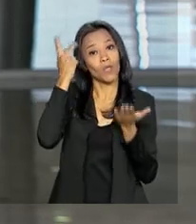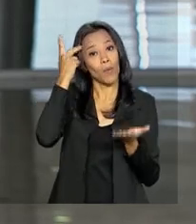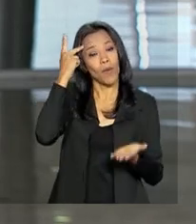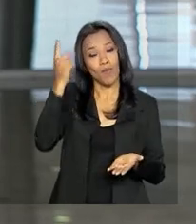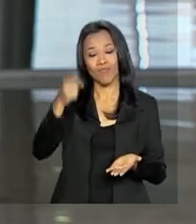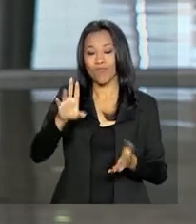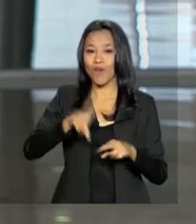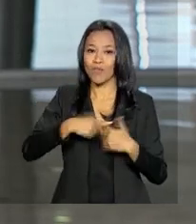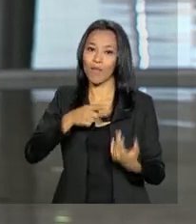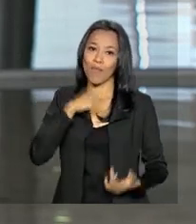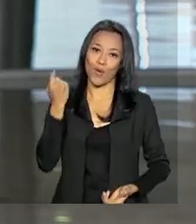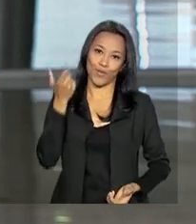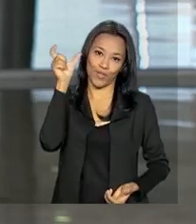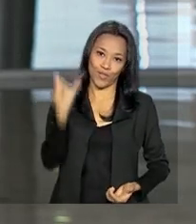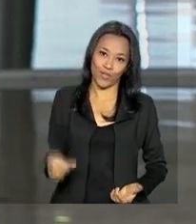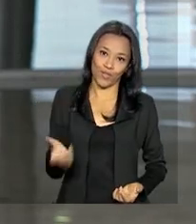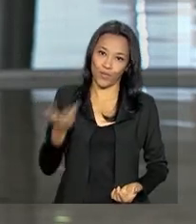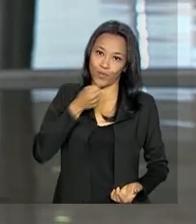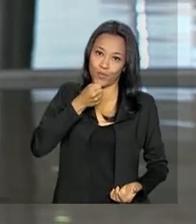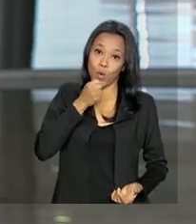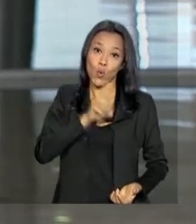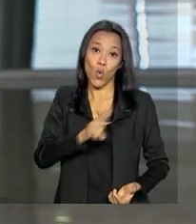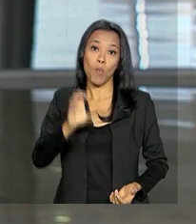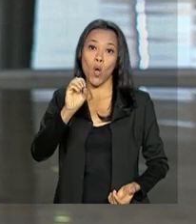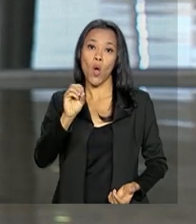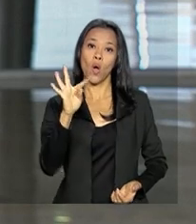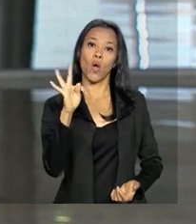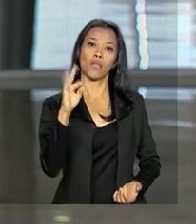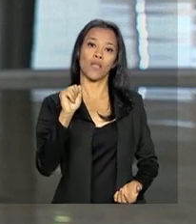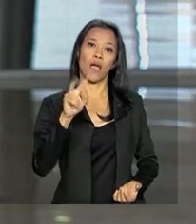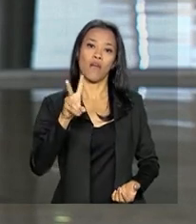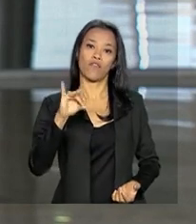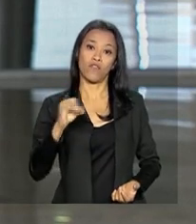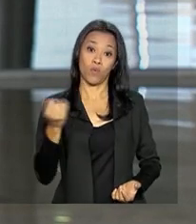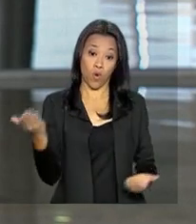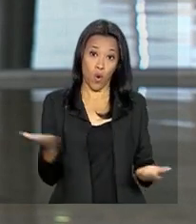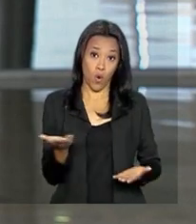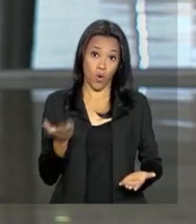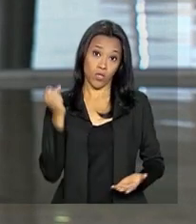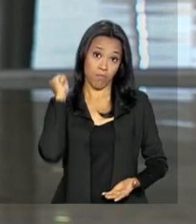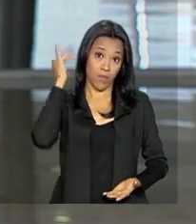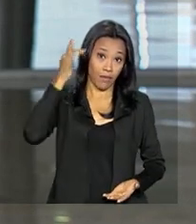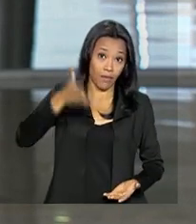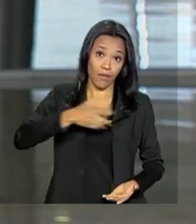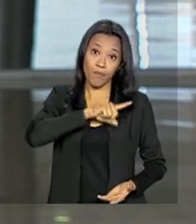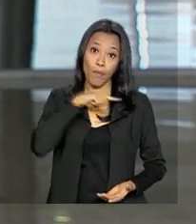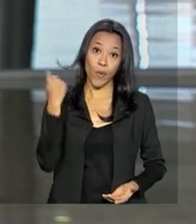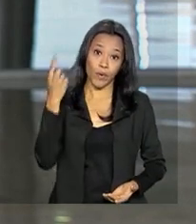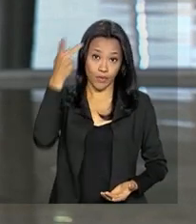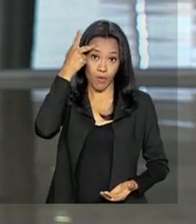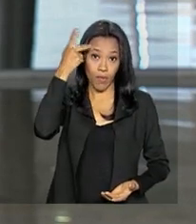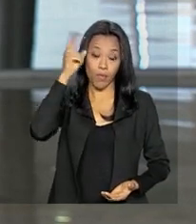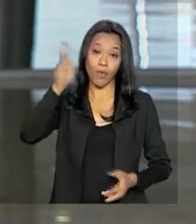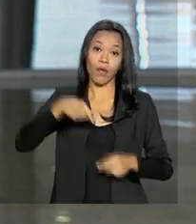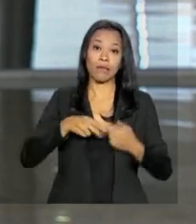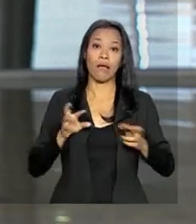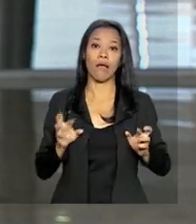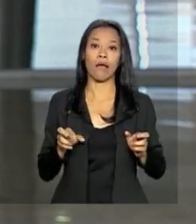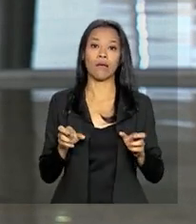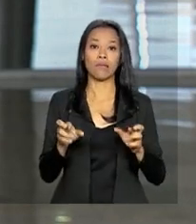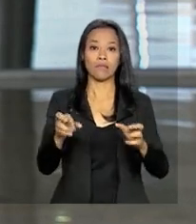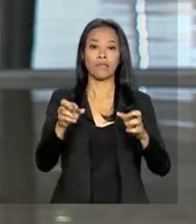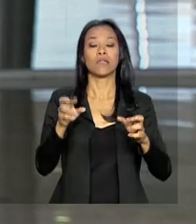tão prematura. Otávio Frias Filho morreu na madrugada de hoje em São Paulo, vítima de um câncer